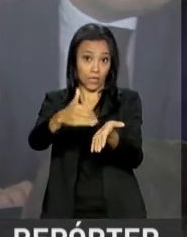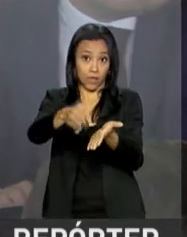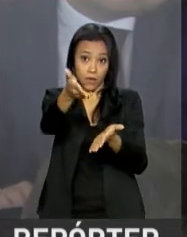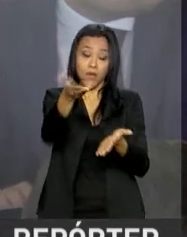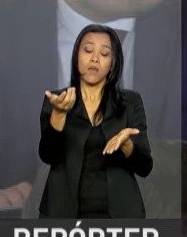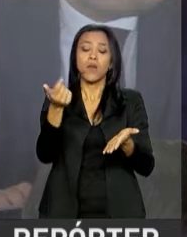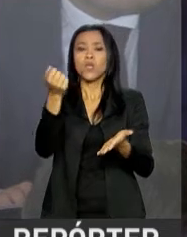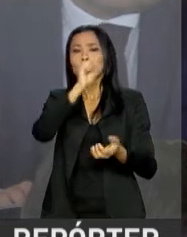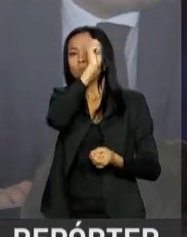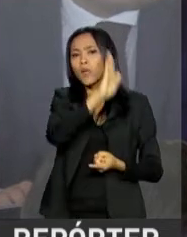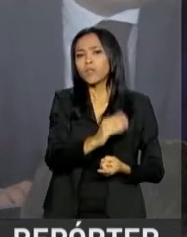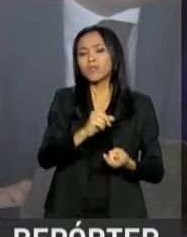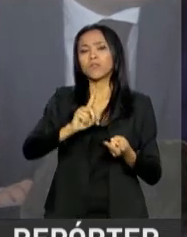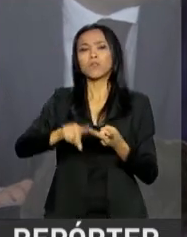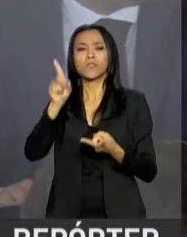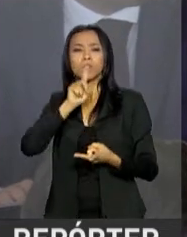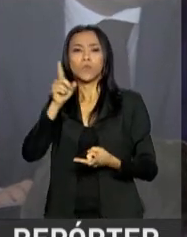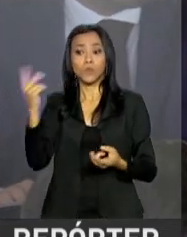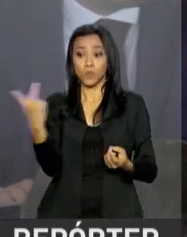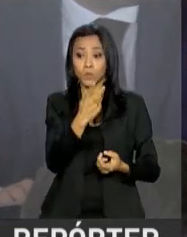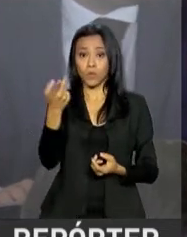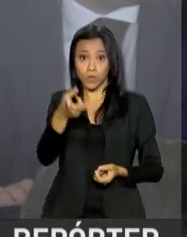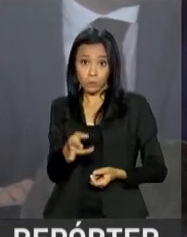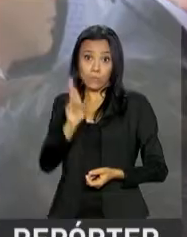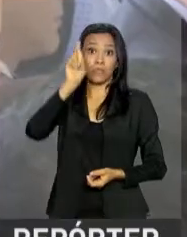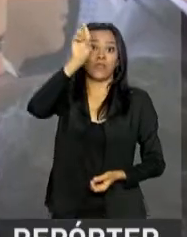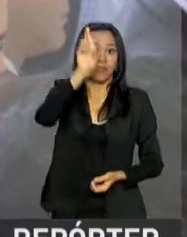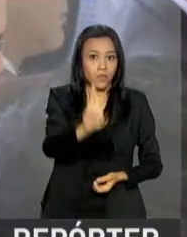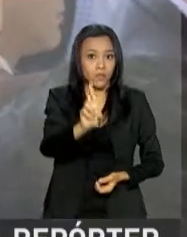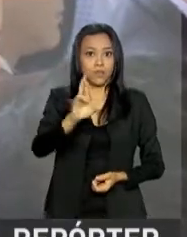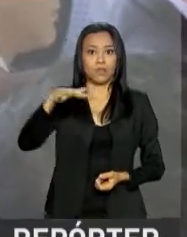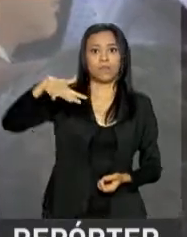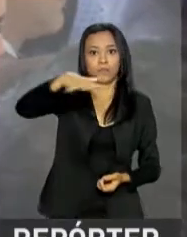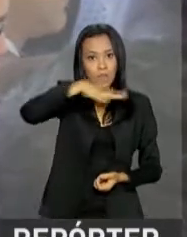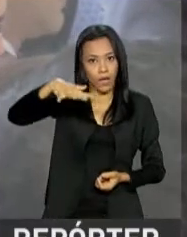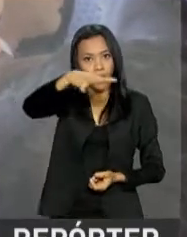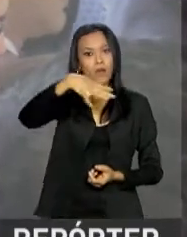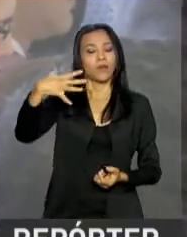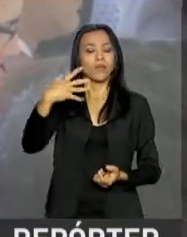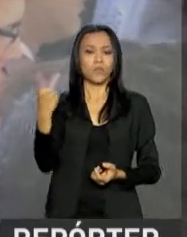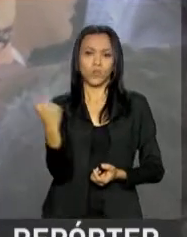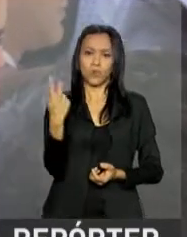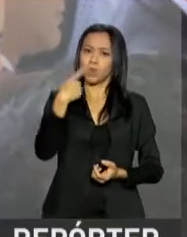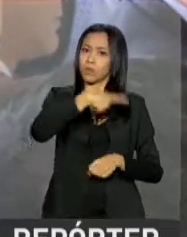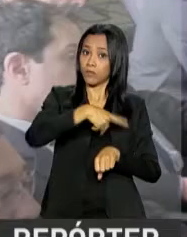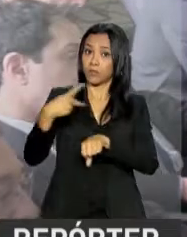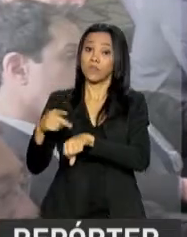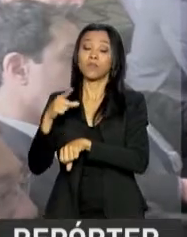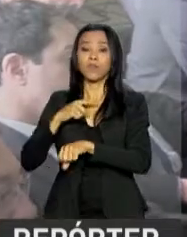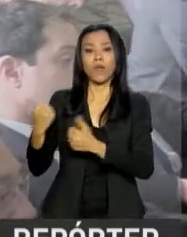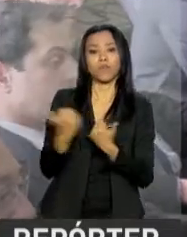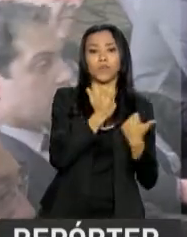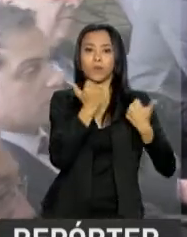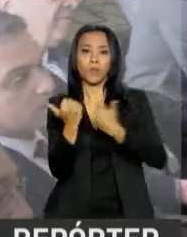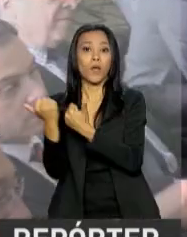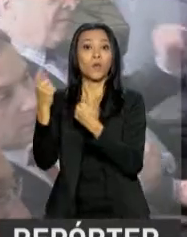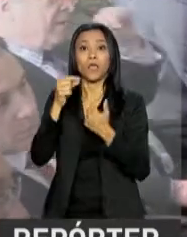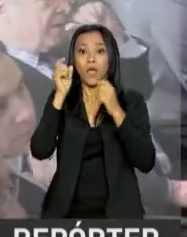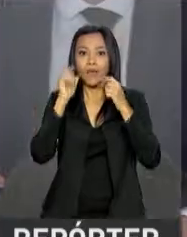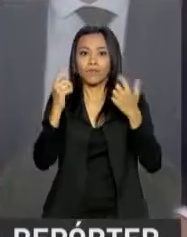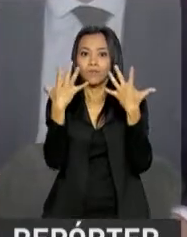são líderes na transformação digital global e destacou que as duas nações têm colaborado para atrair recursos